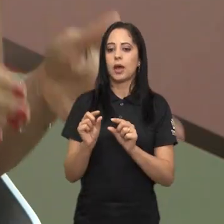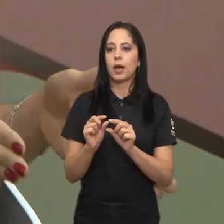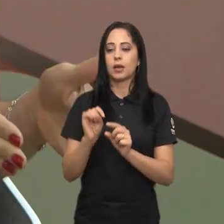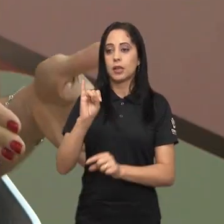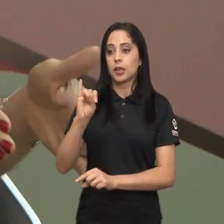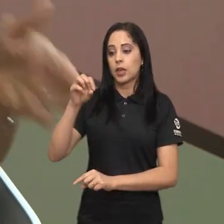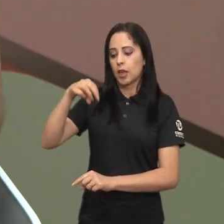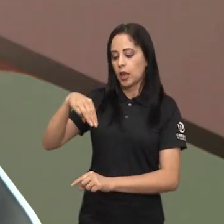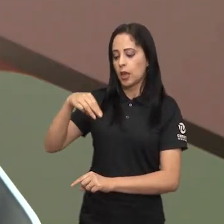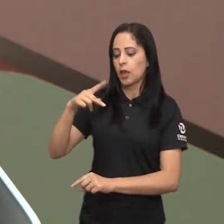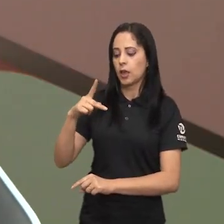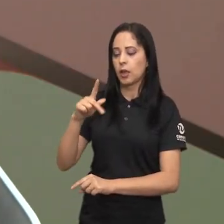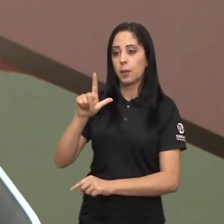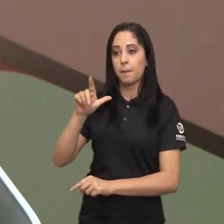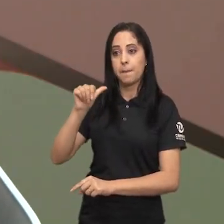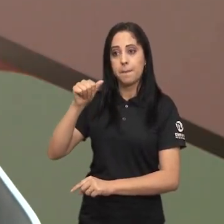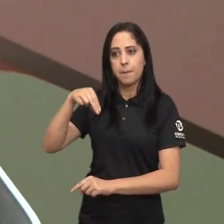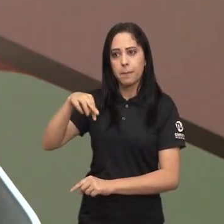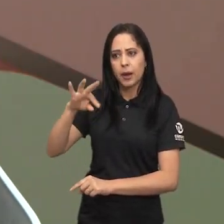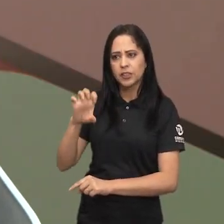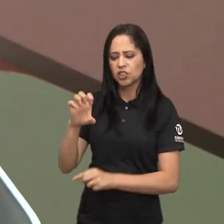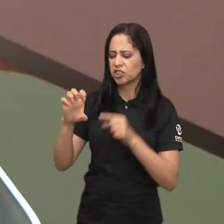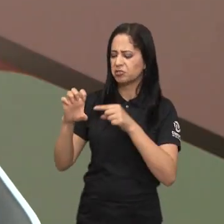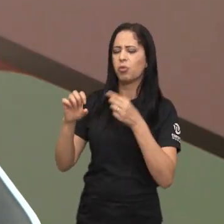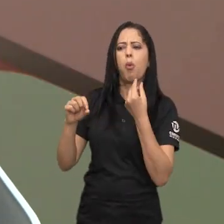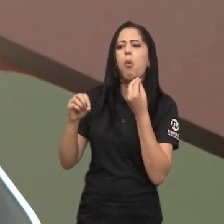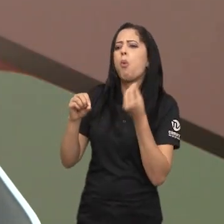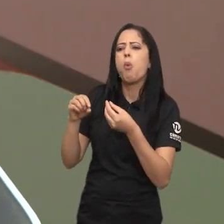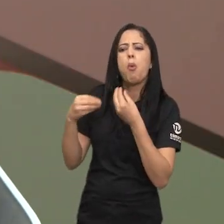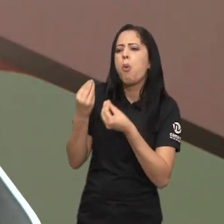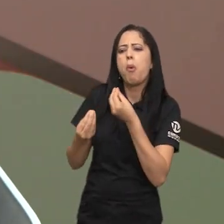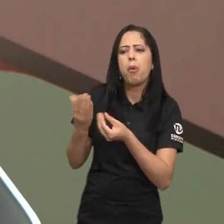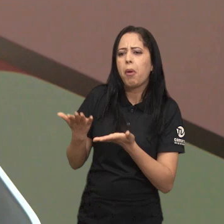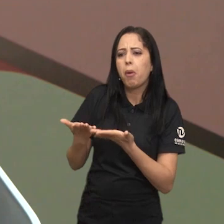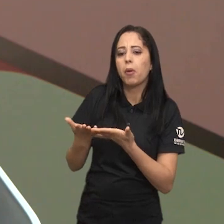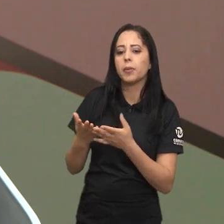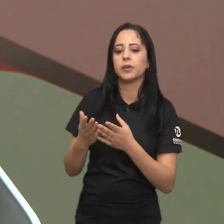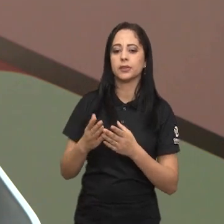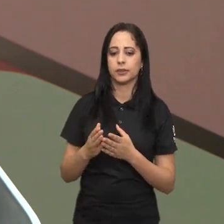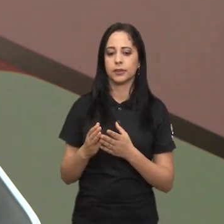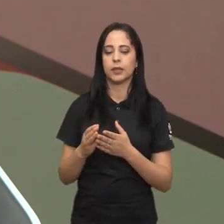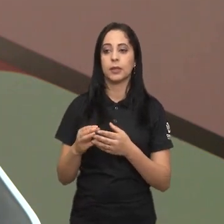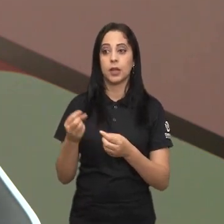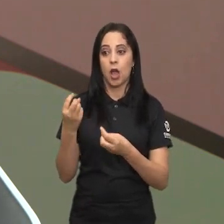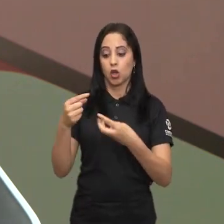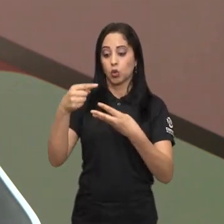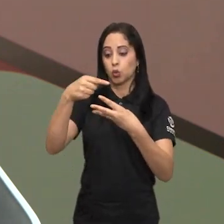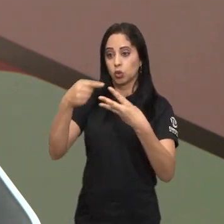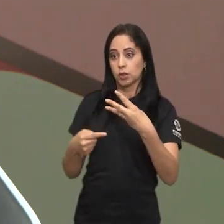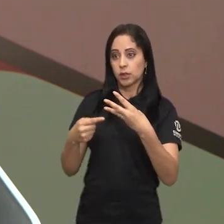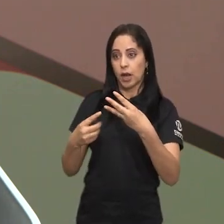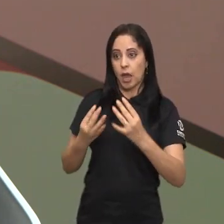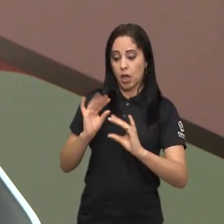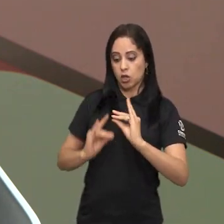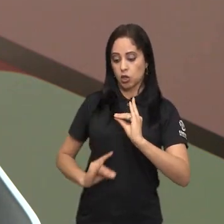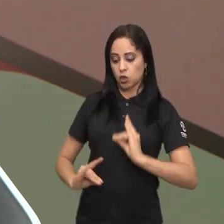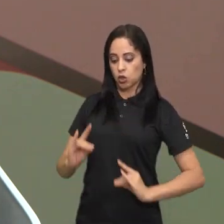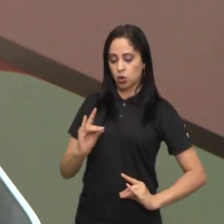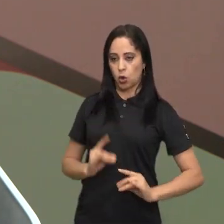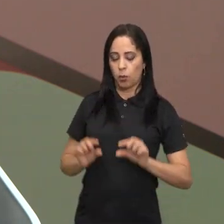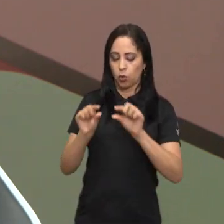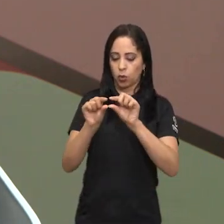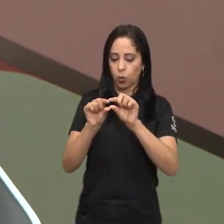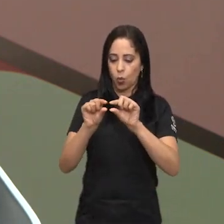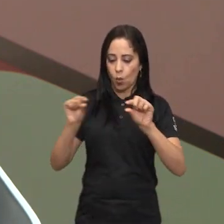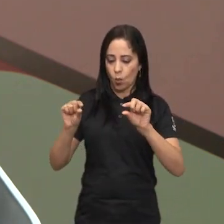no implantes. O que são implantes? São os hormônios estradiol, progesterona e testosterona, que são